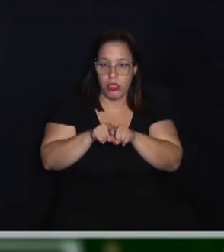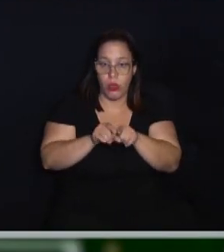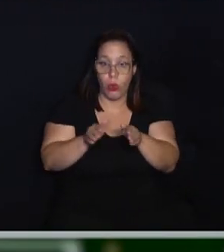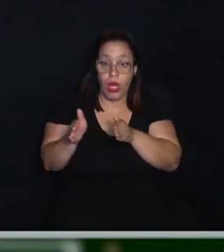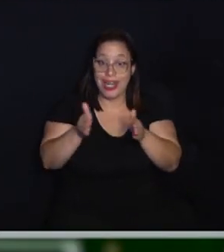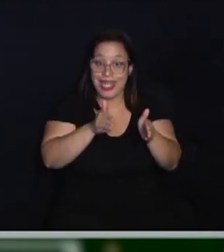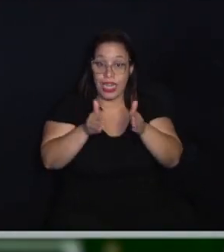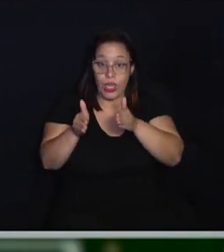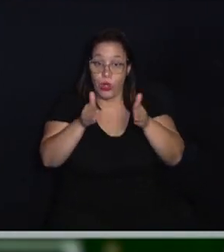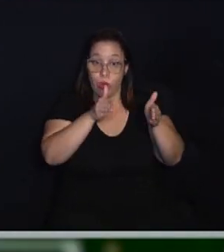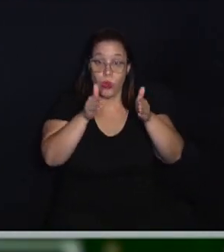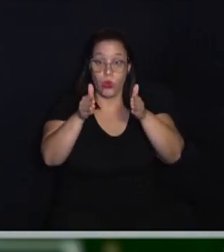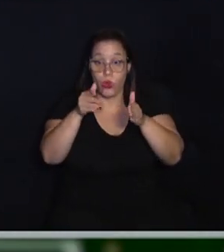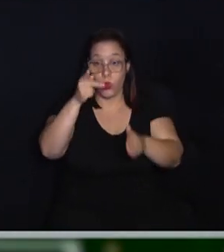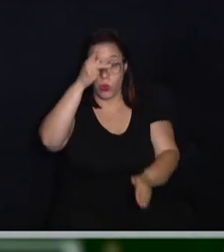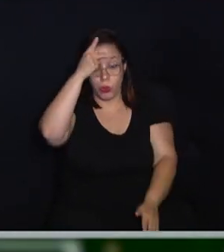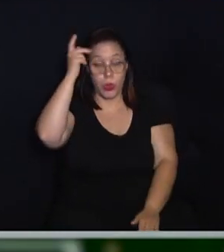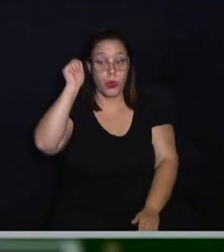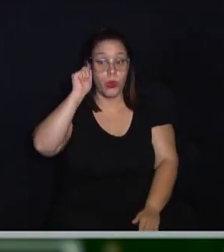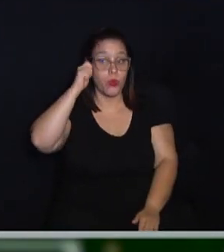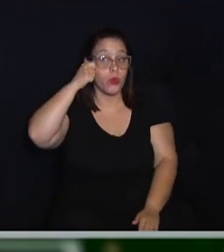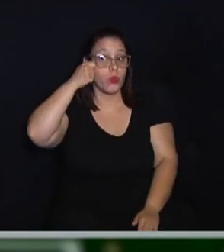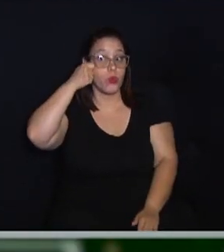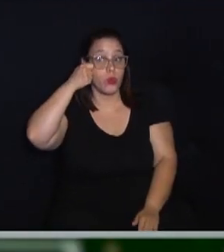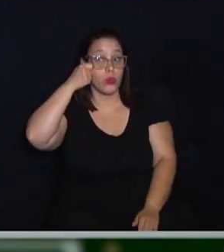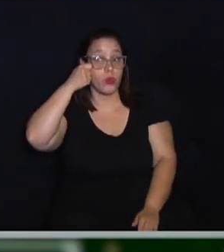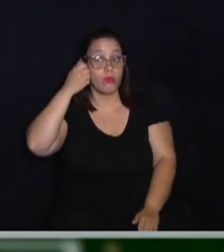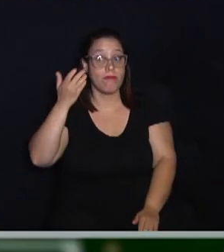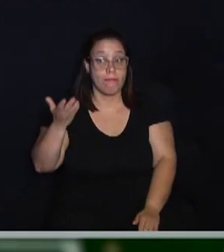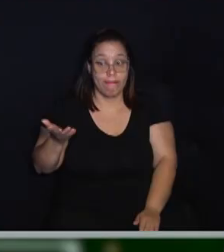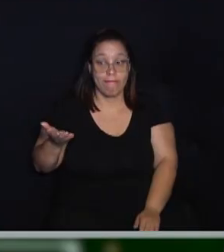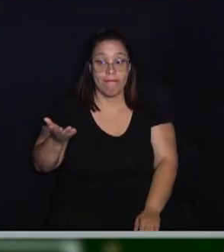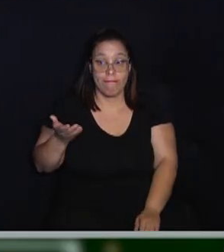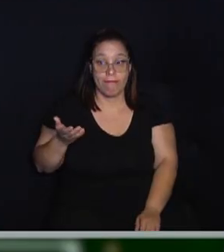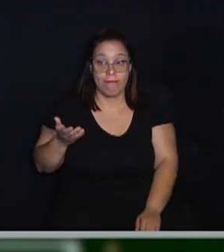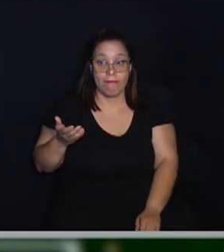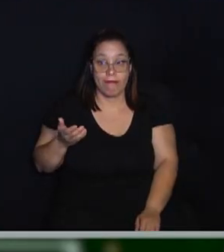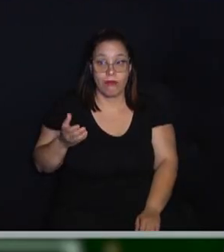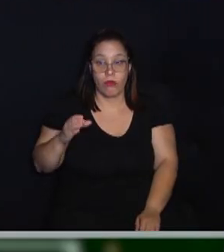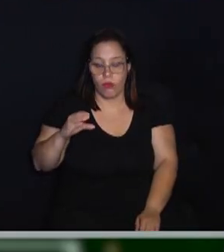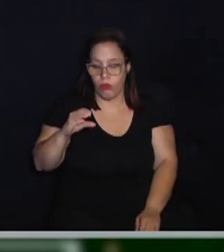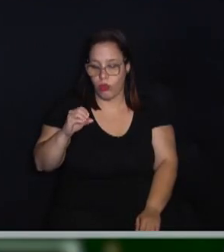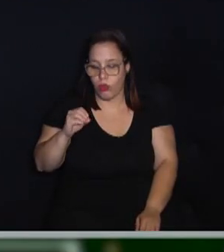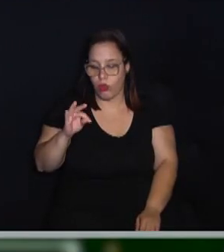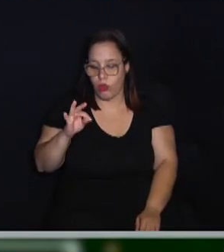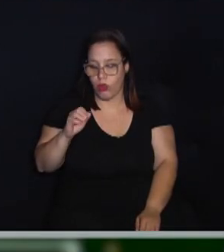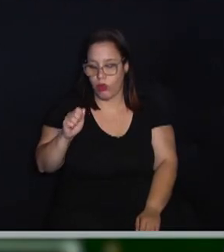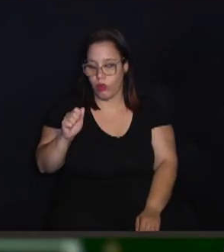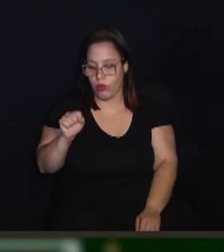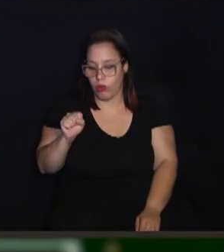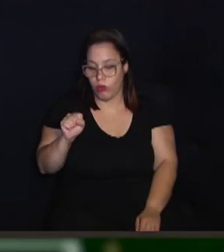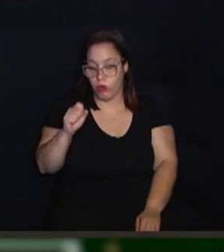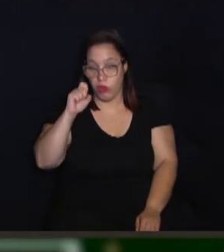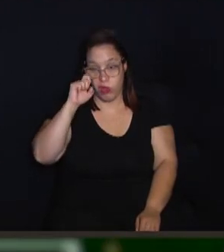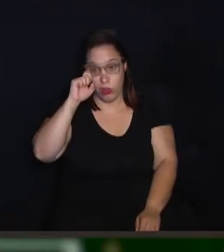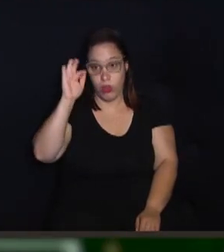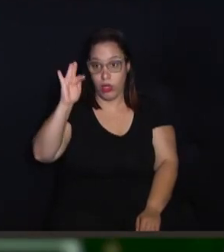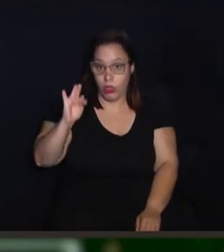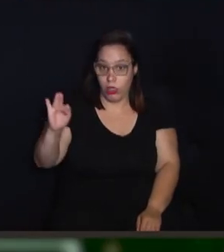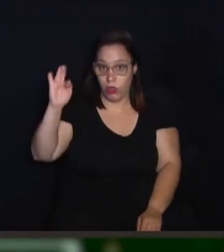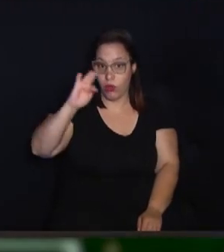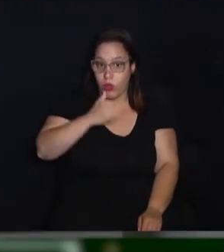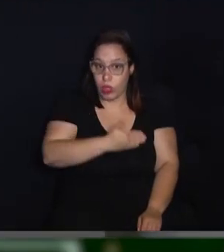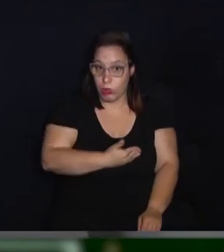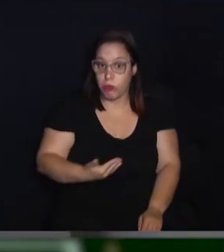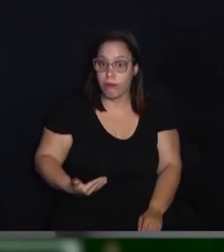acesso, não é, de pessoas negras, pretos e pardos, através de cotas, na universidade pública.